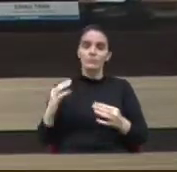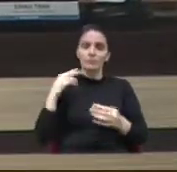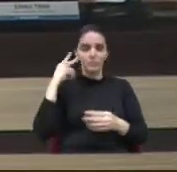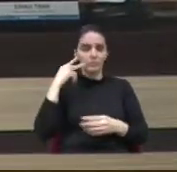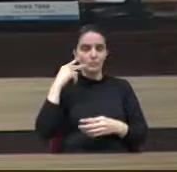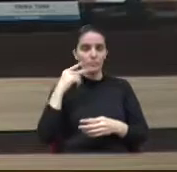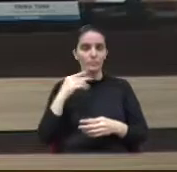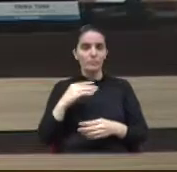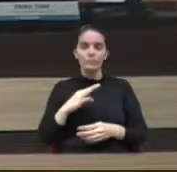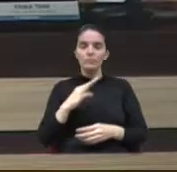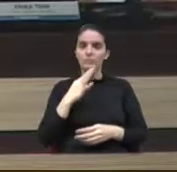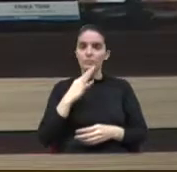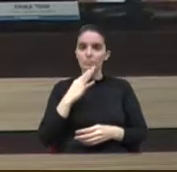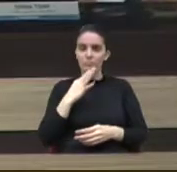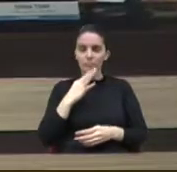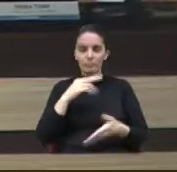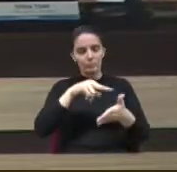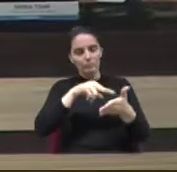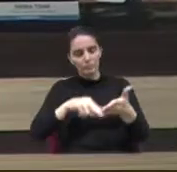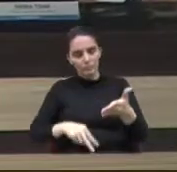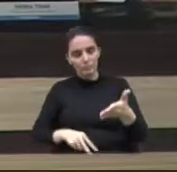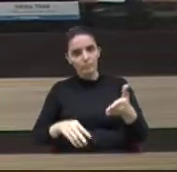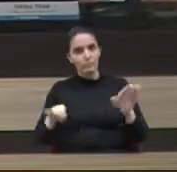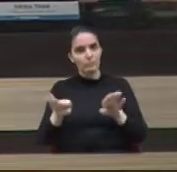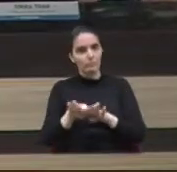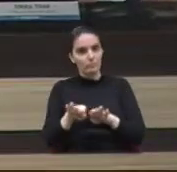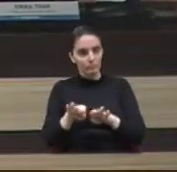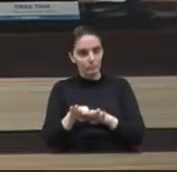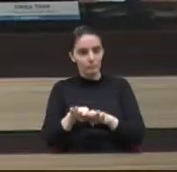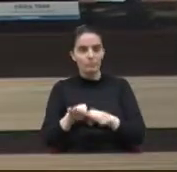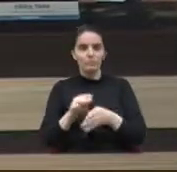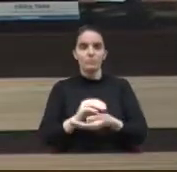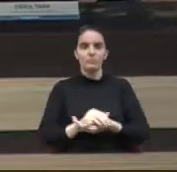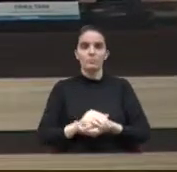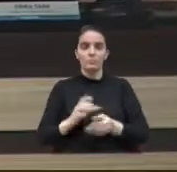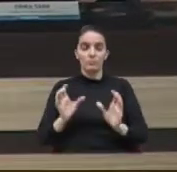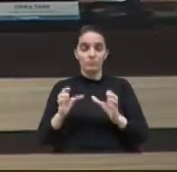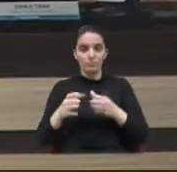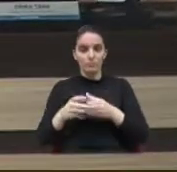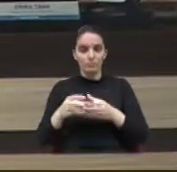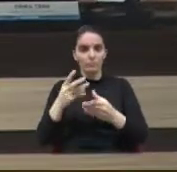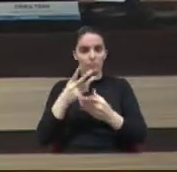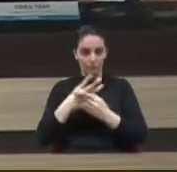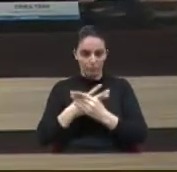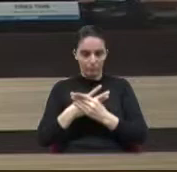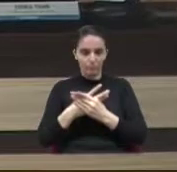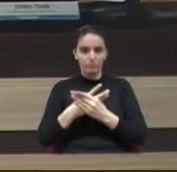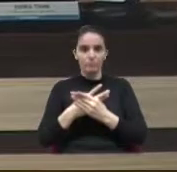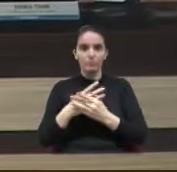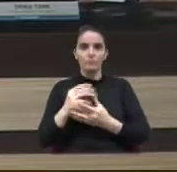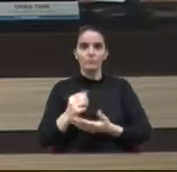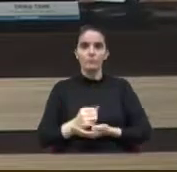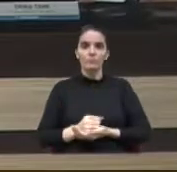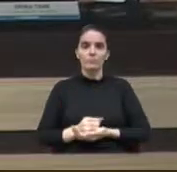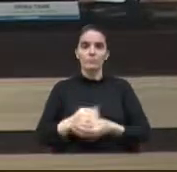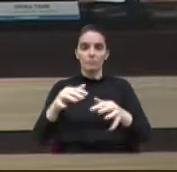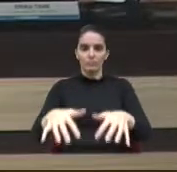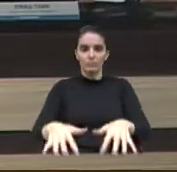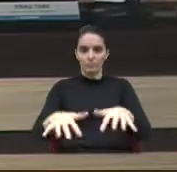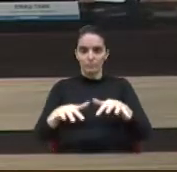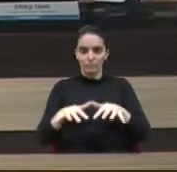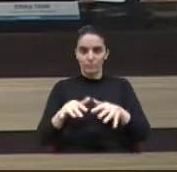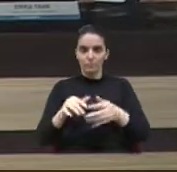e analisado pelos demais excelentíssimos senhores vereadores dessa excelsa Câmara Municipal de Limeira. Plenário,